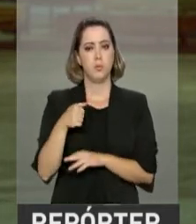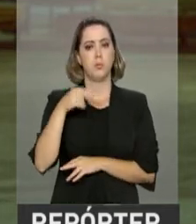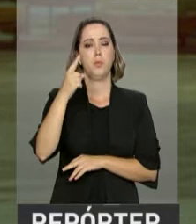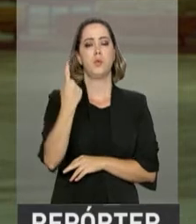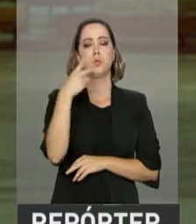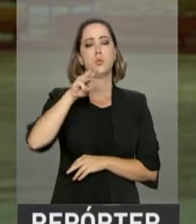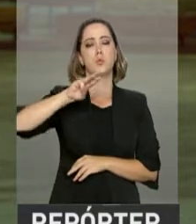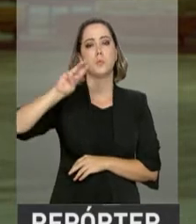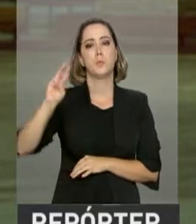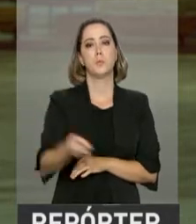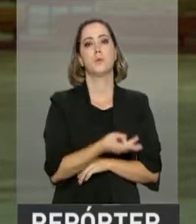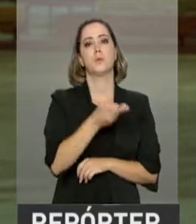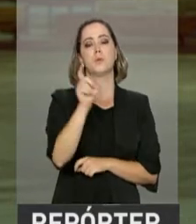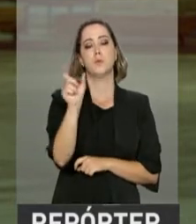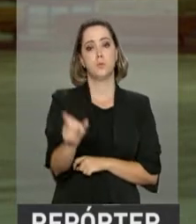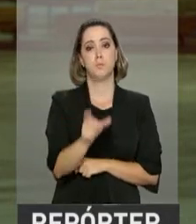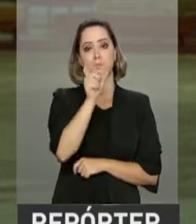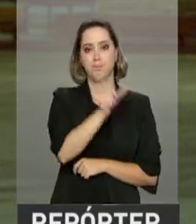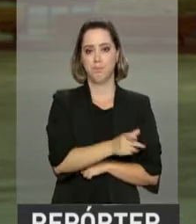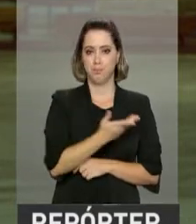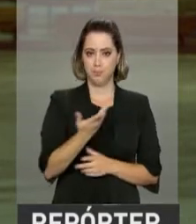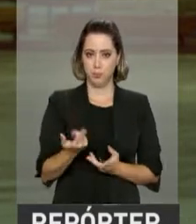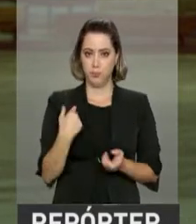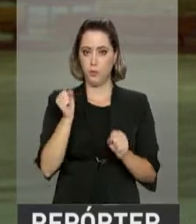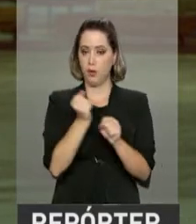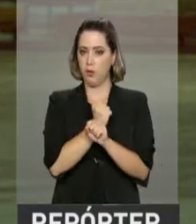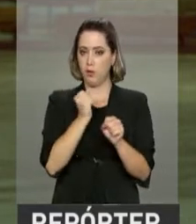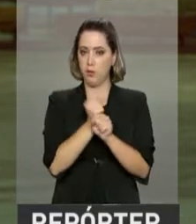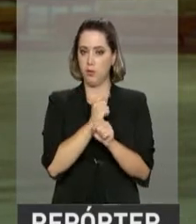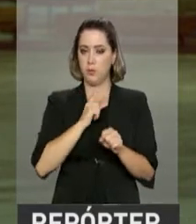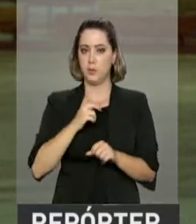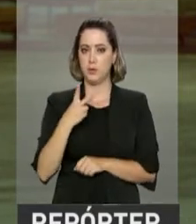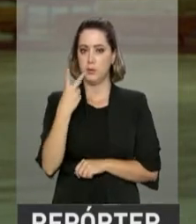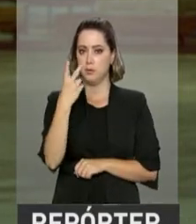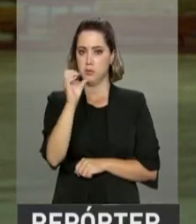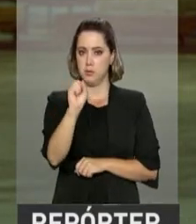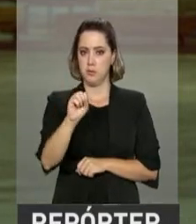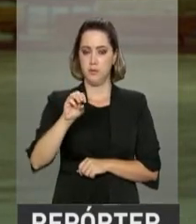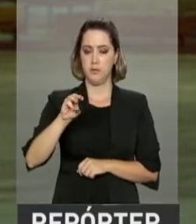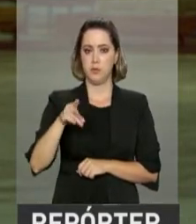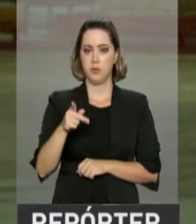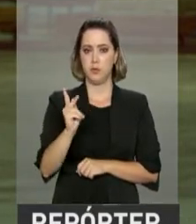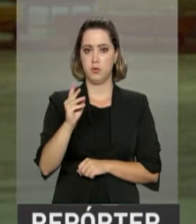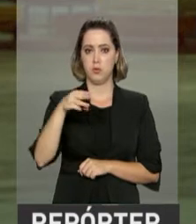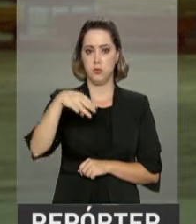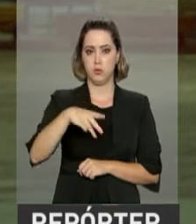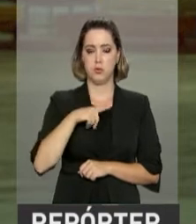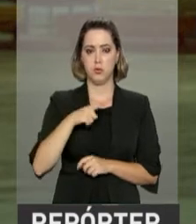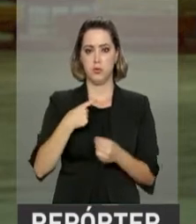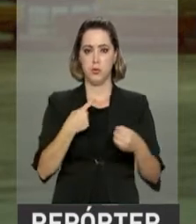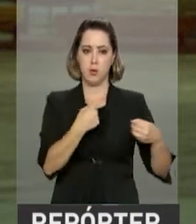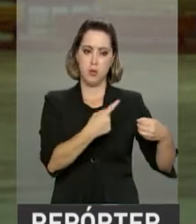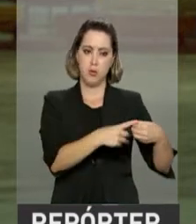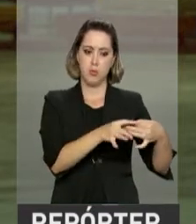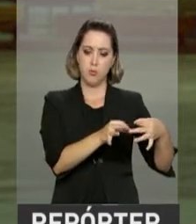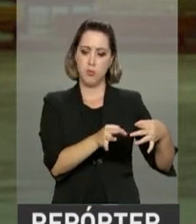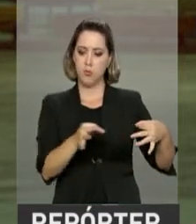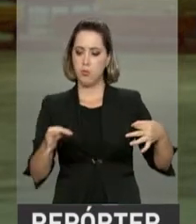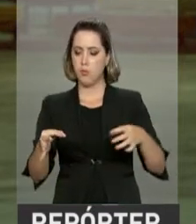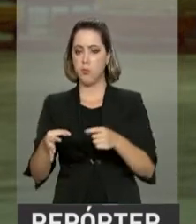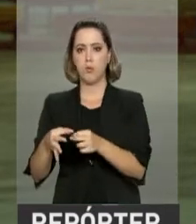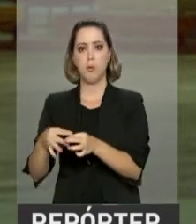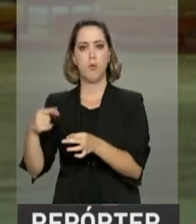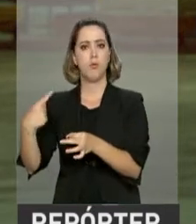e duzentas mil pessoas a obra terá 28 quilômetros entre as cidades de cabedelo e joão